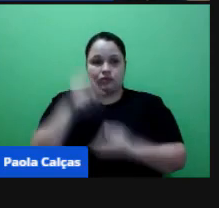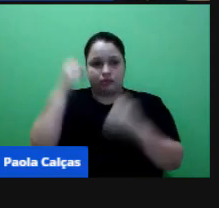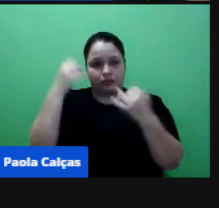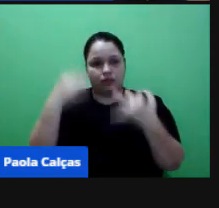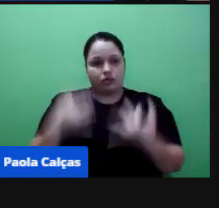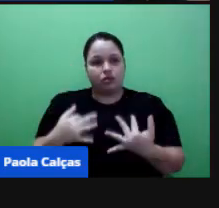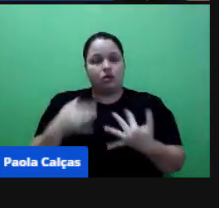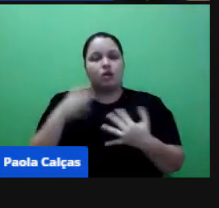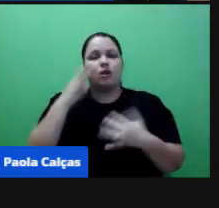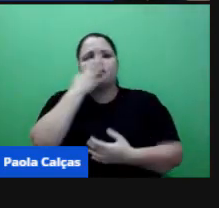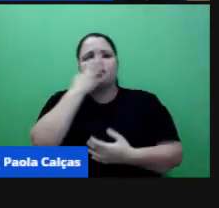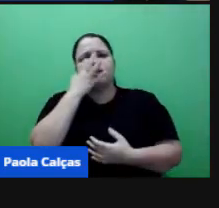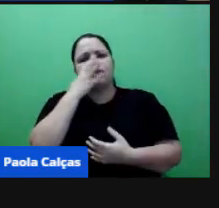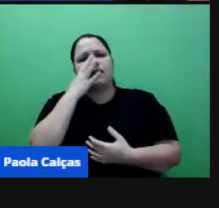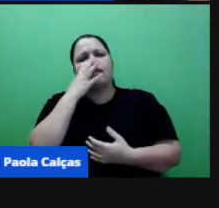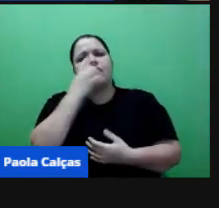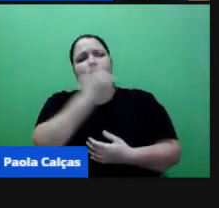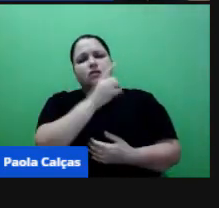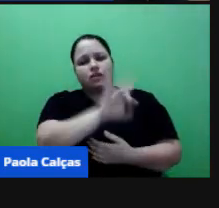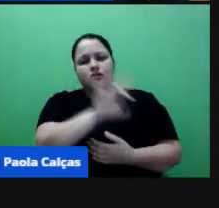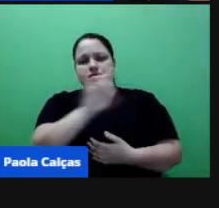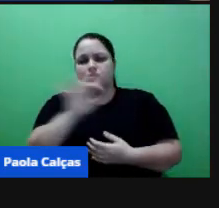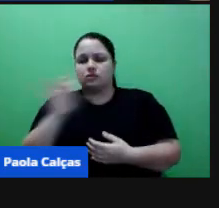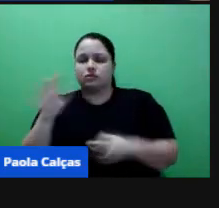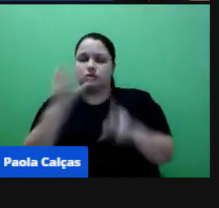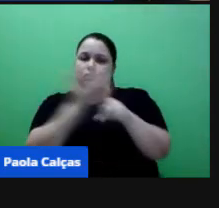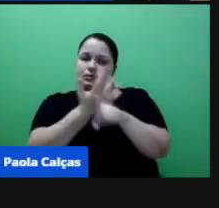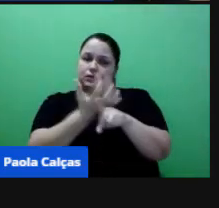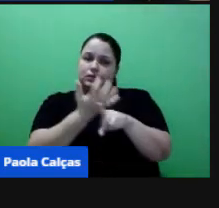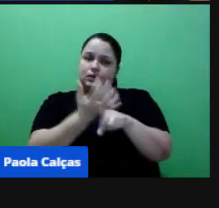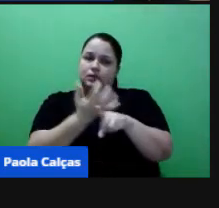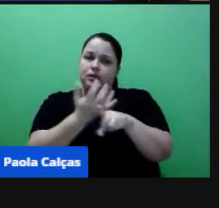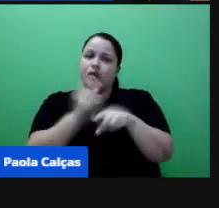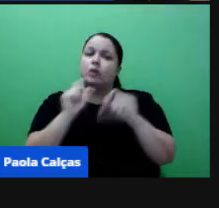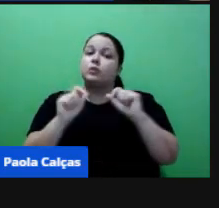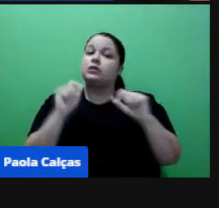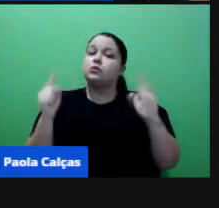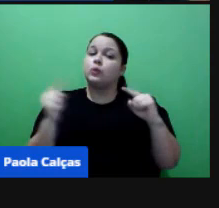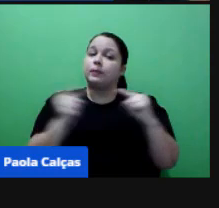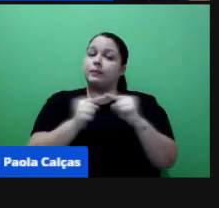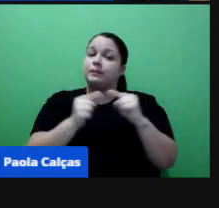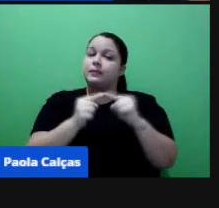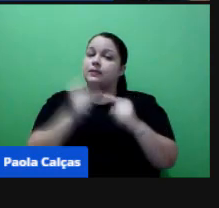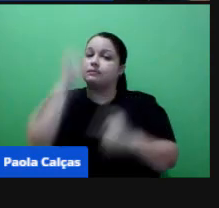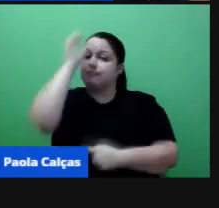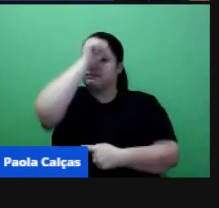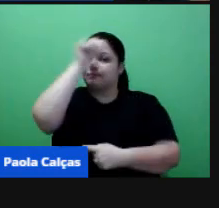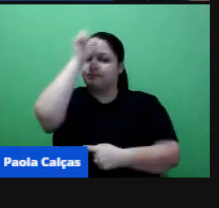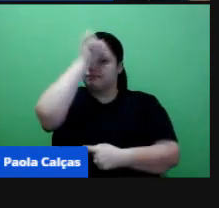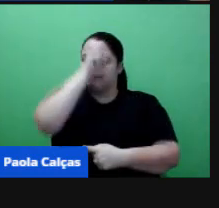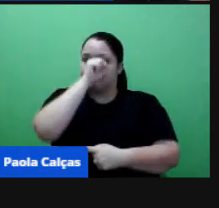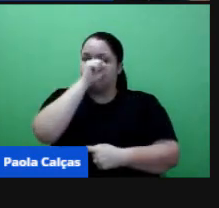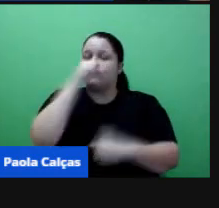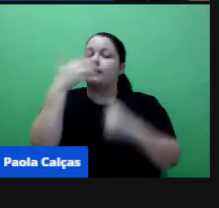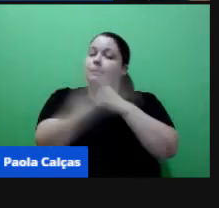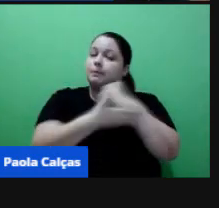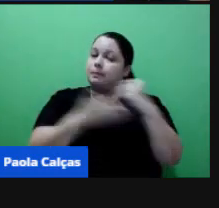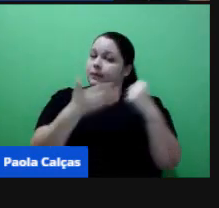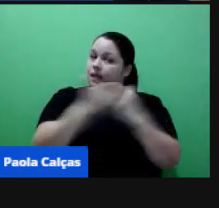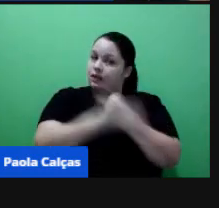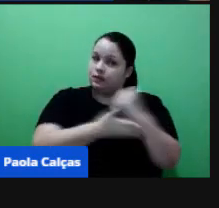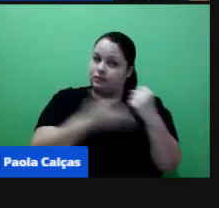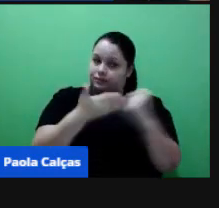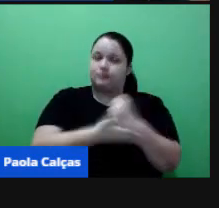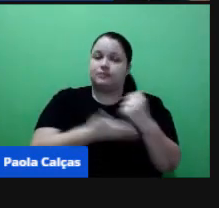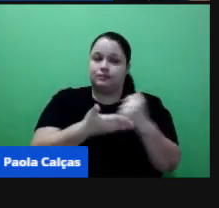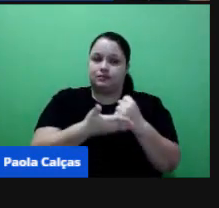desses componentes curriculares no que se refere ao conhecimento, ok? Esses são conhecimentos básicos, mas isso